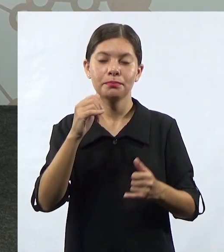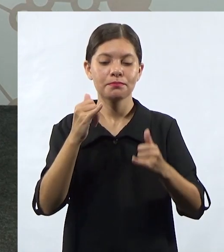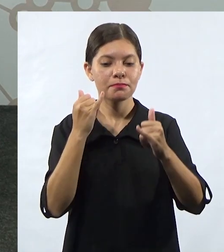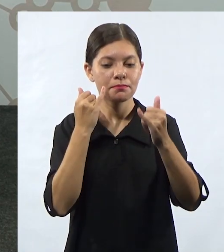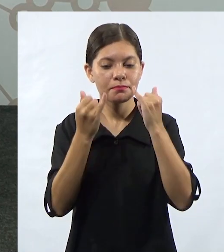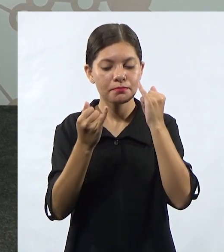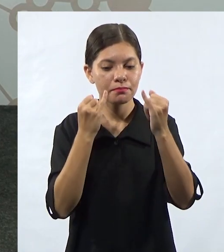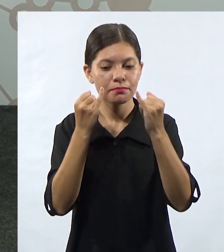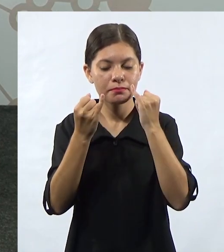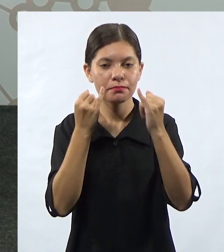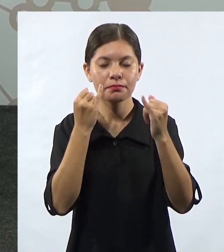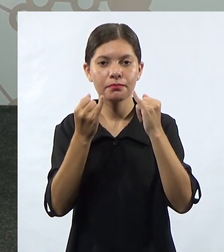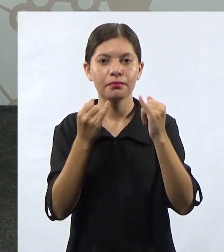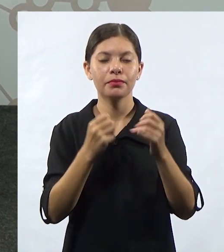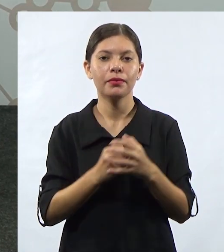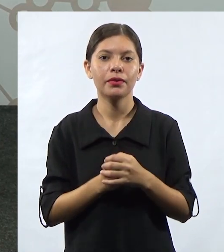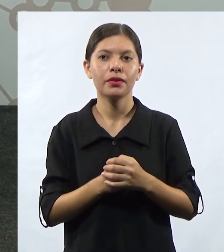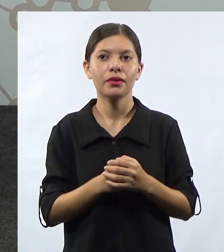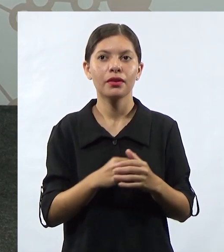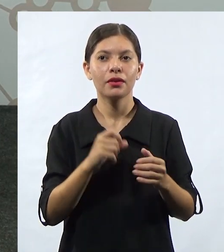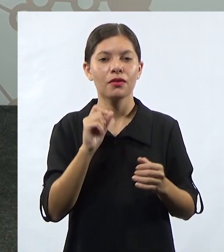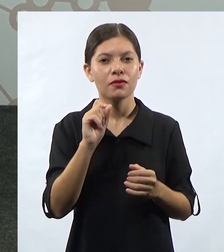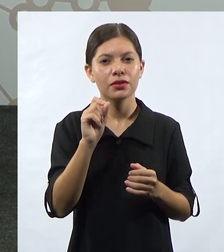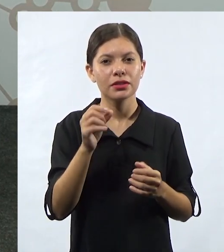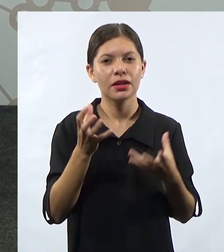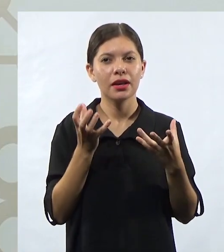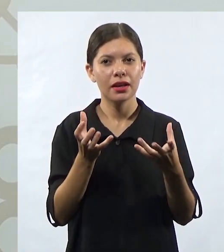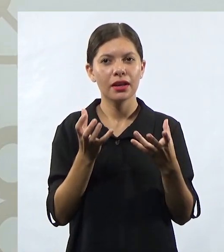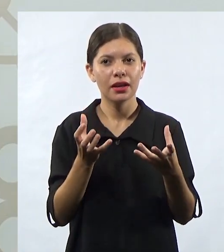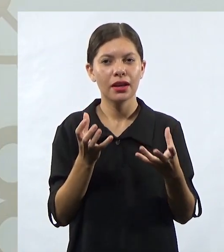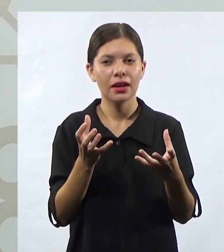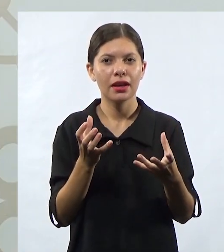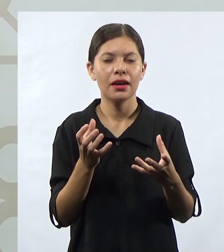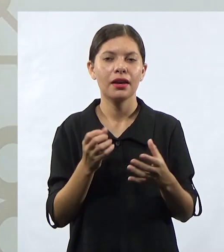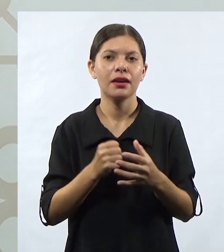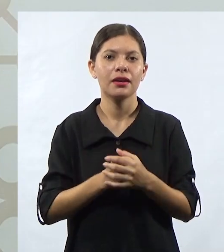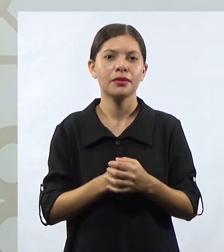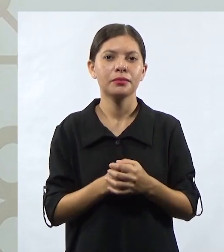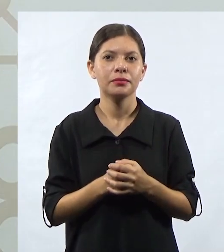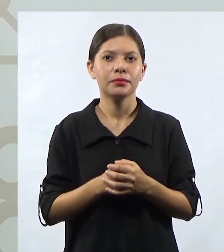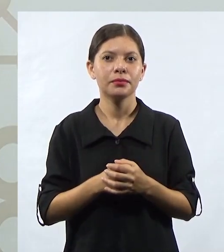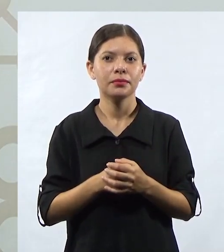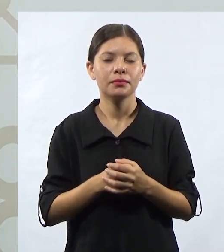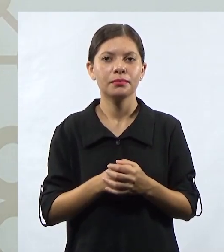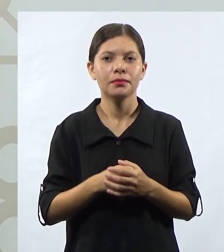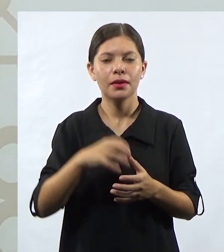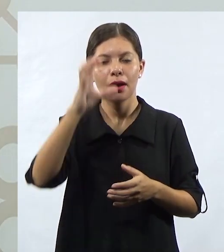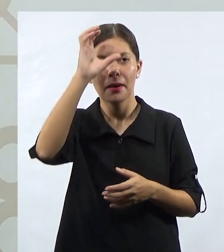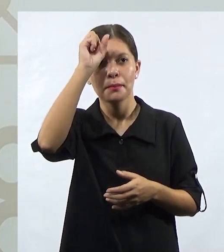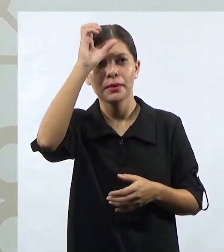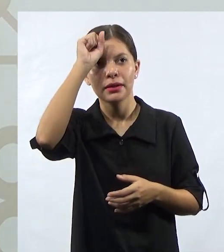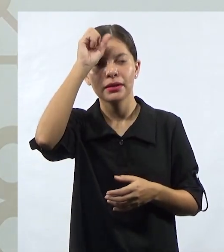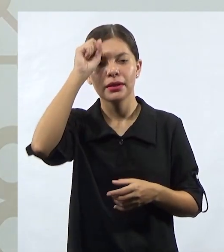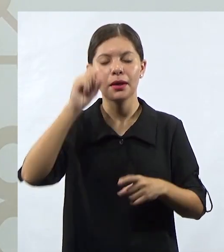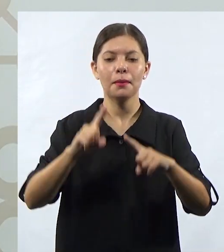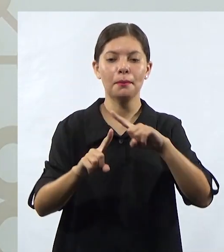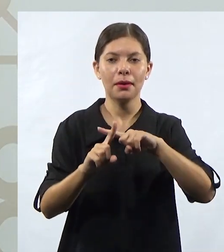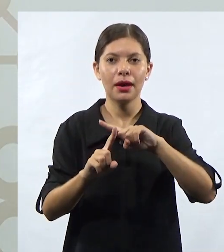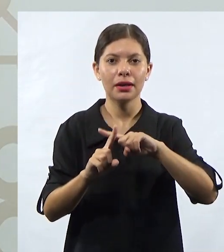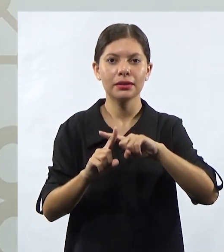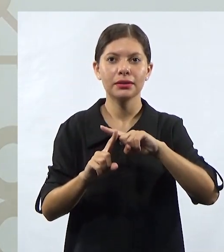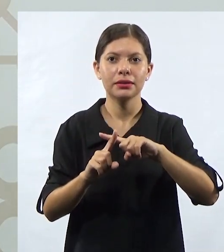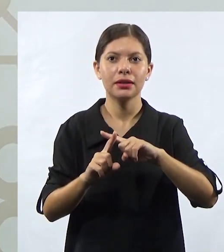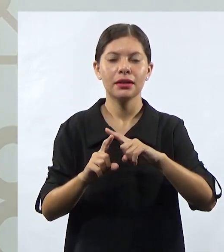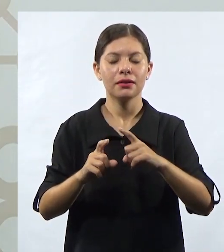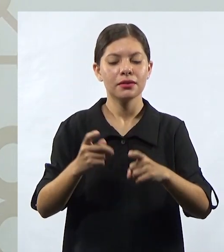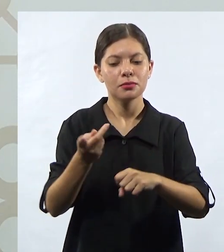informação. Se você quiser saber mais, aí você procura, aí você pesquisa, aí você lê. Inclusive, geralmente,